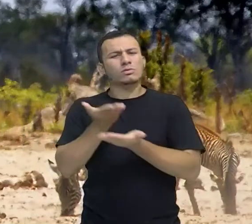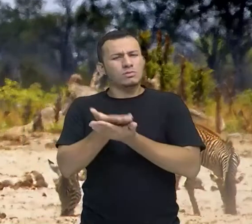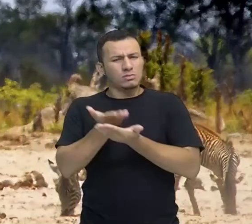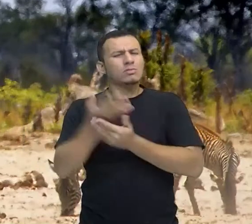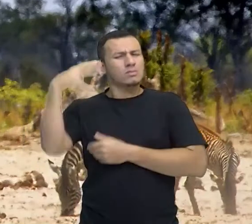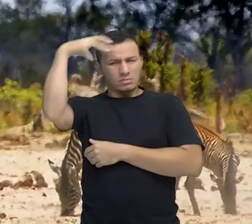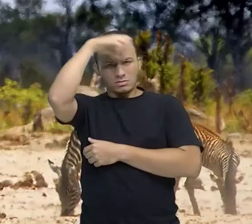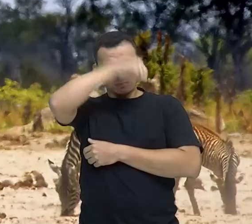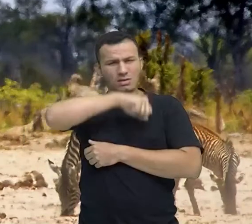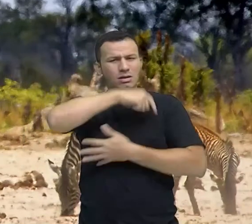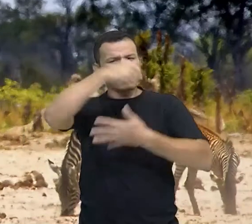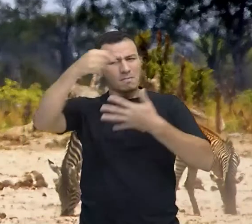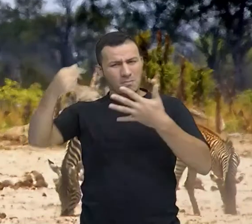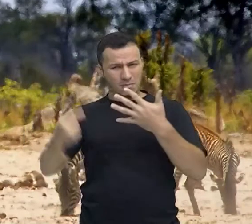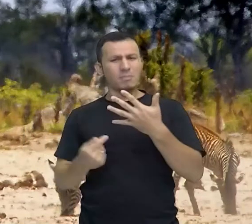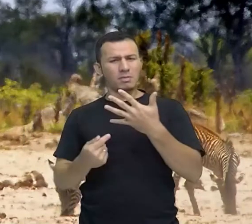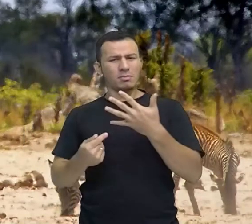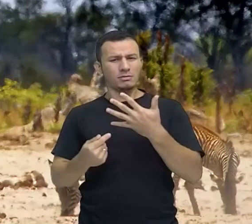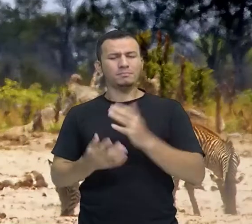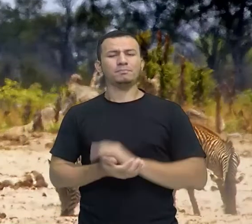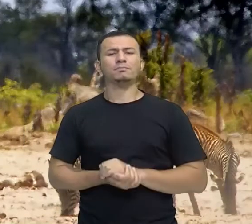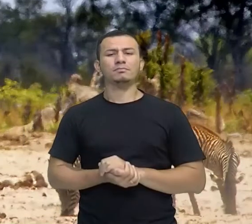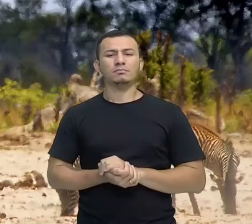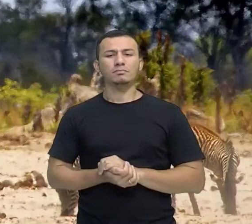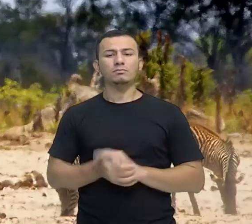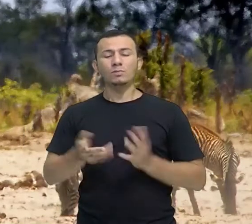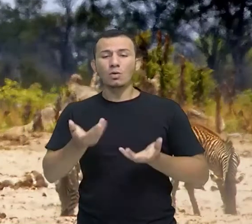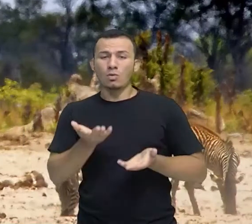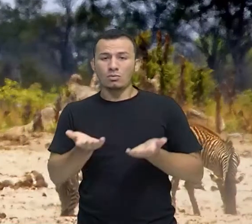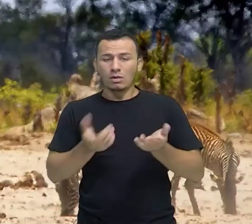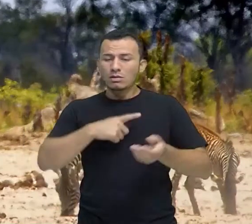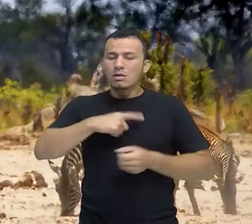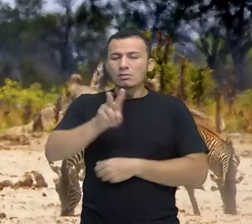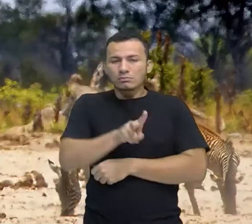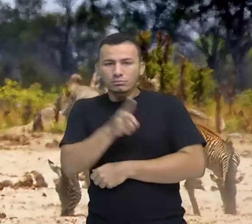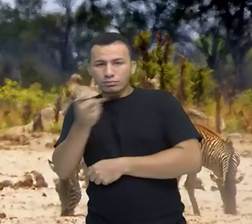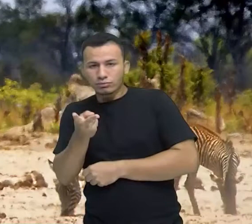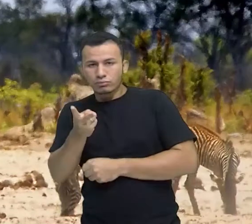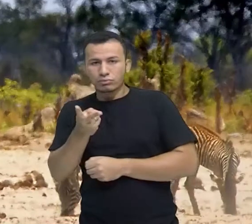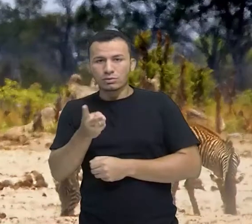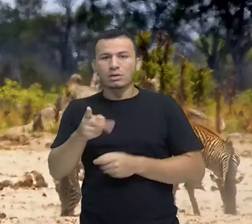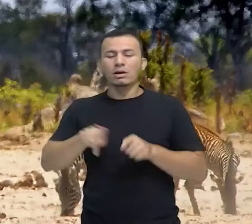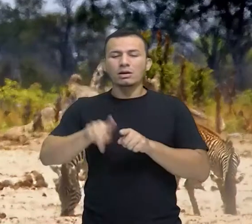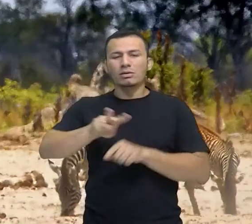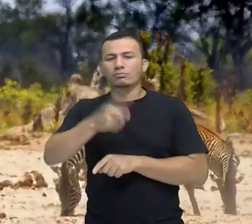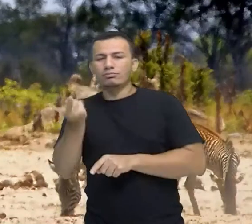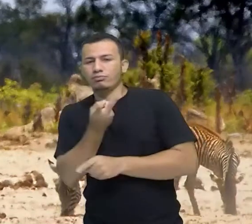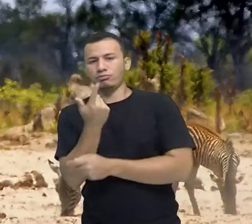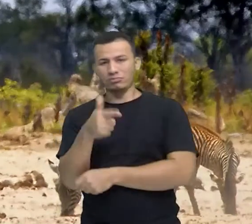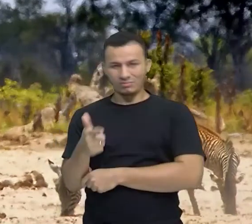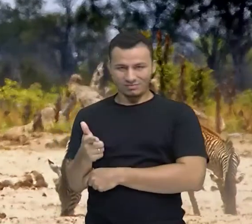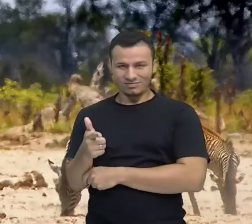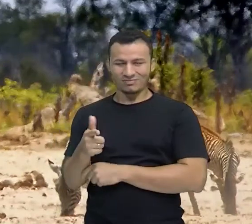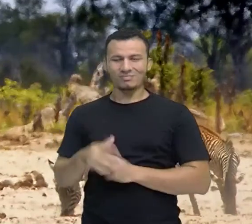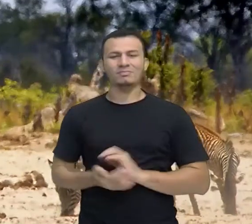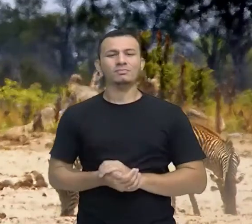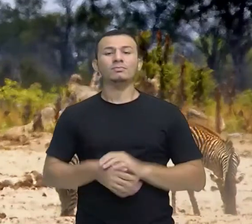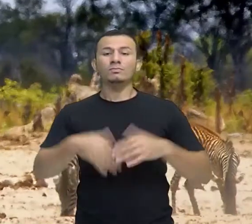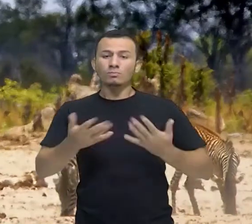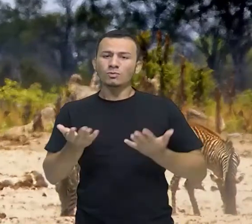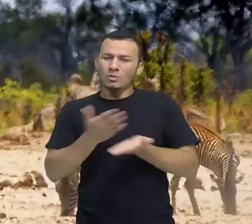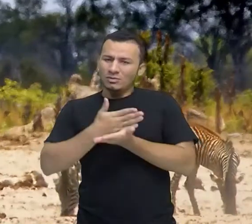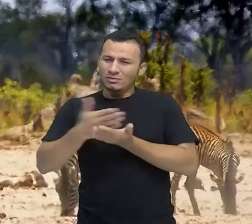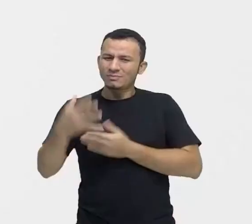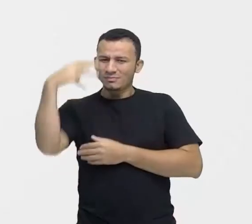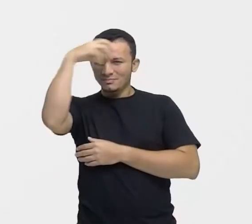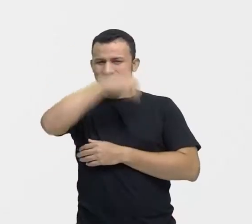ver todas essas medidas, que começam nas convencionais e vão para as não convencionais, tá certo? Então vamos começar,